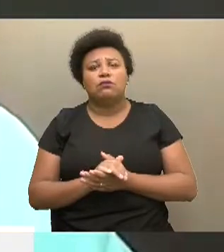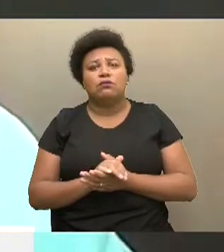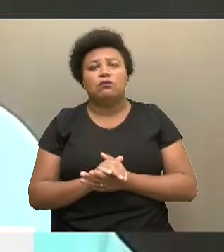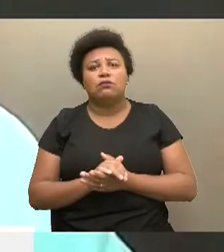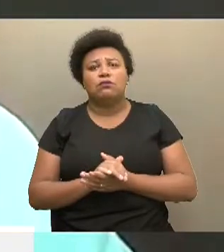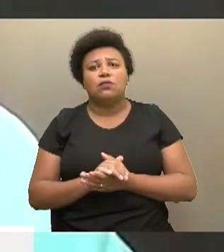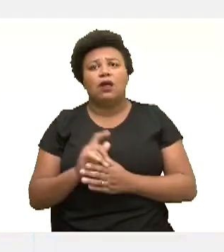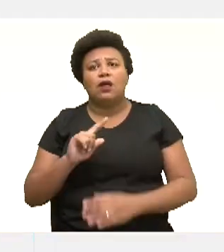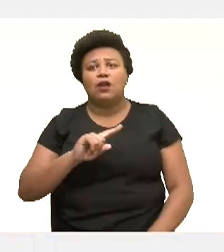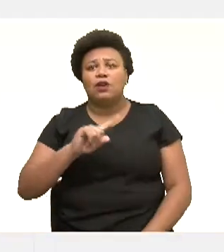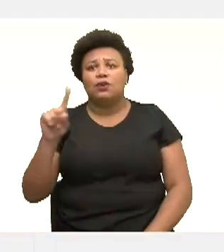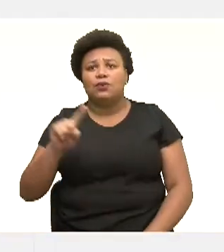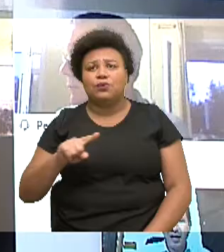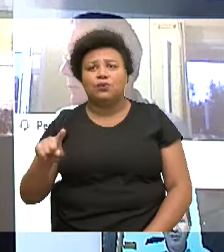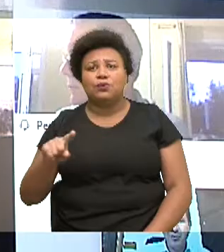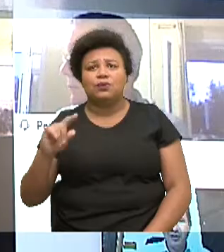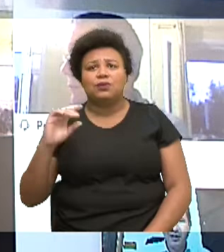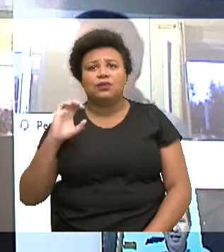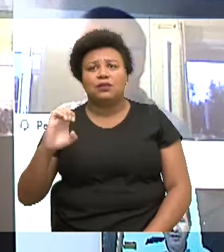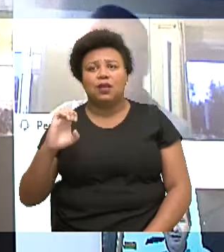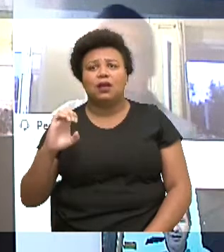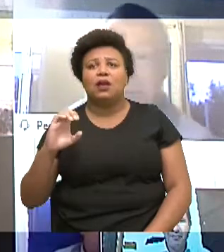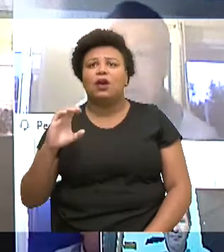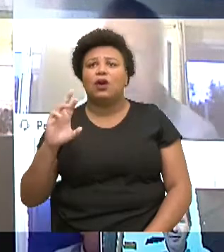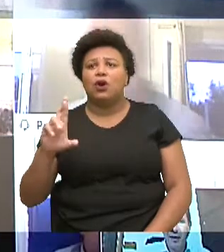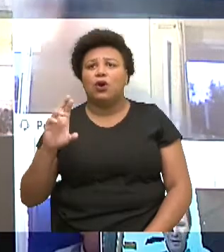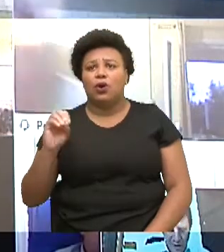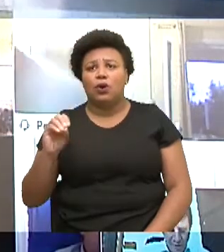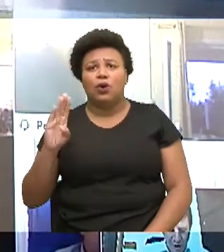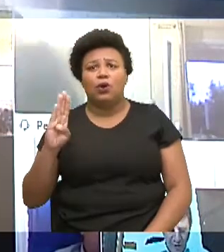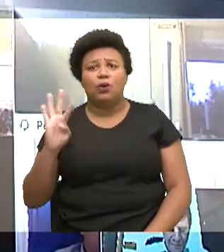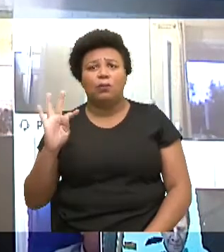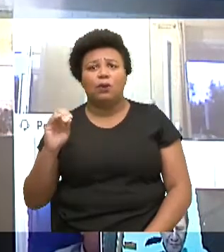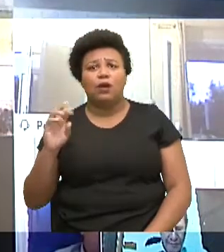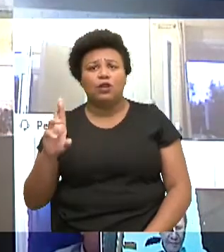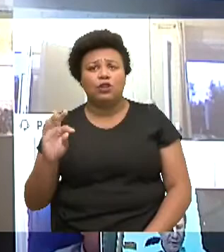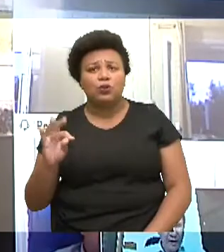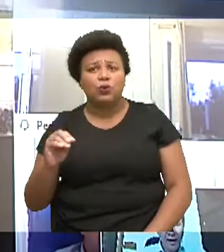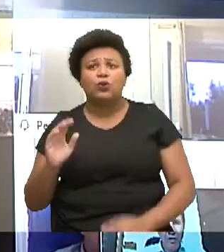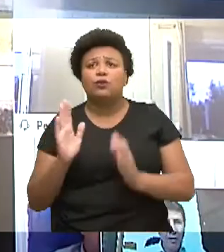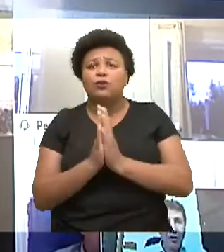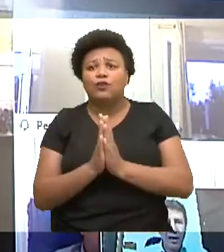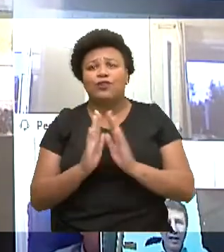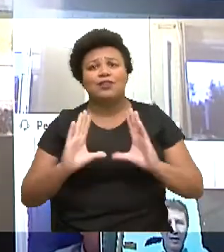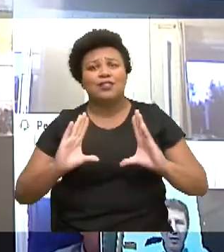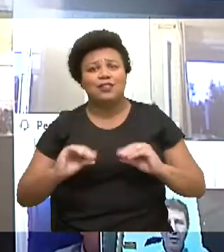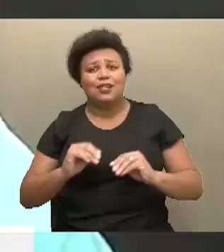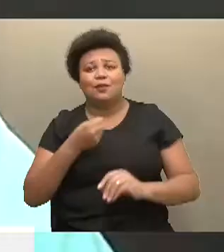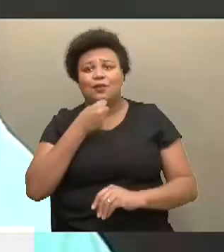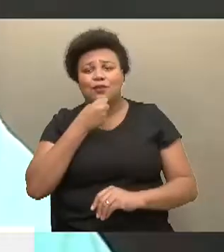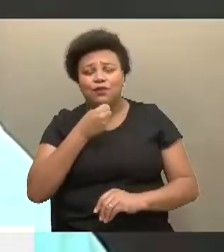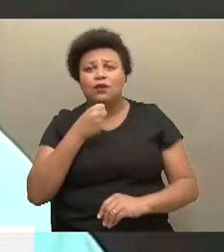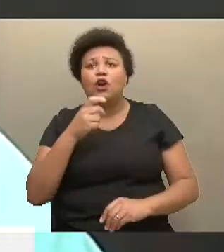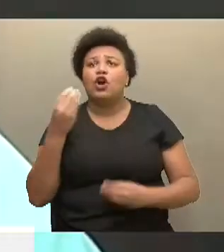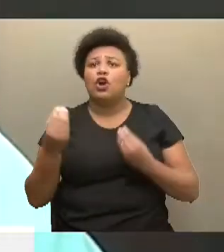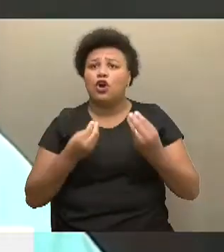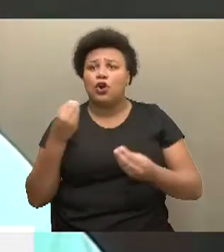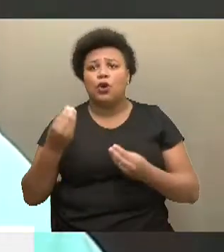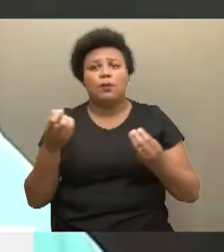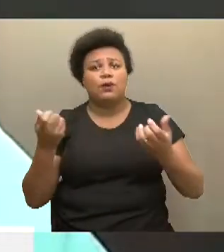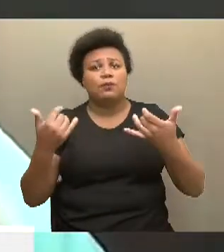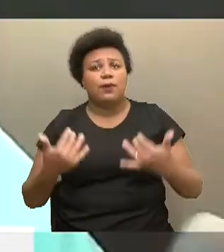o Zé Roberto. Zé Roberto, por gentileza. Bom, como eu relatei anteriormente,